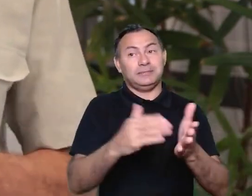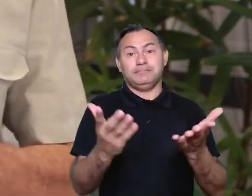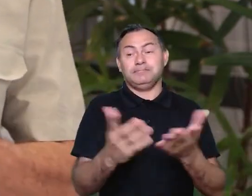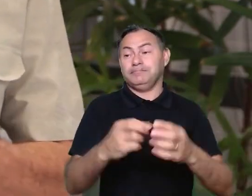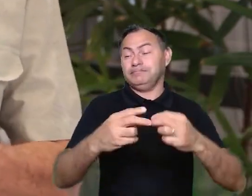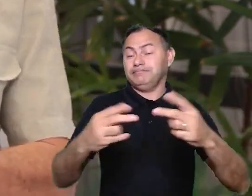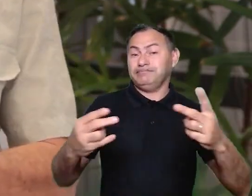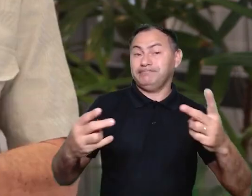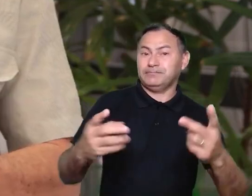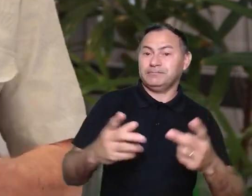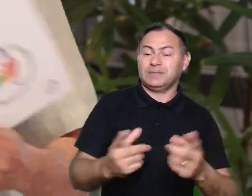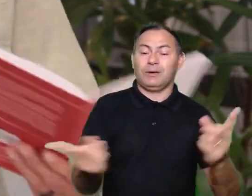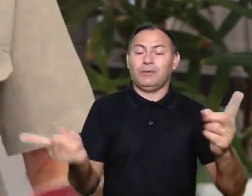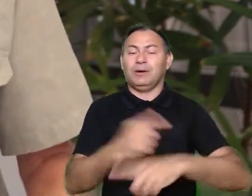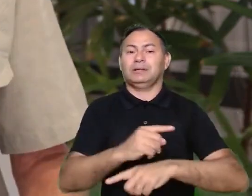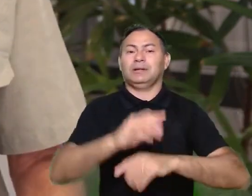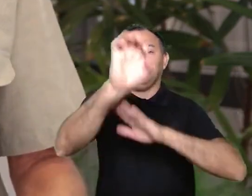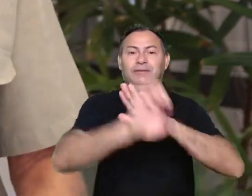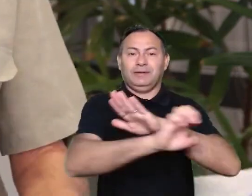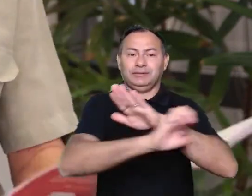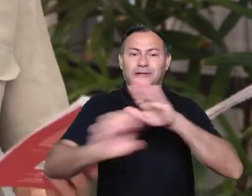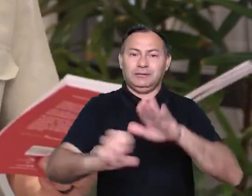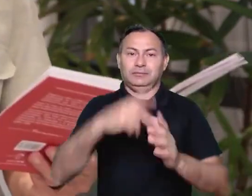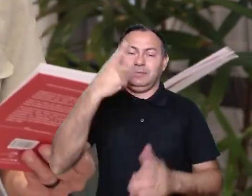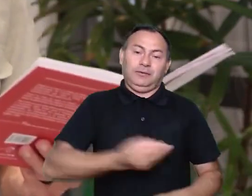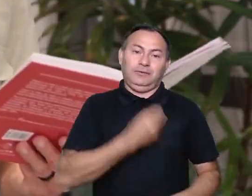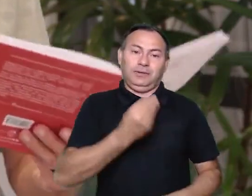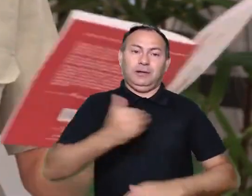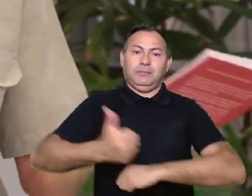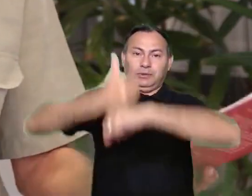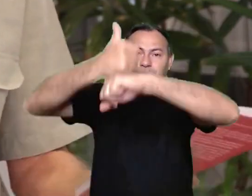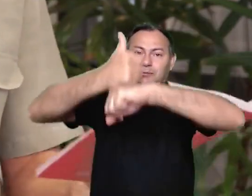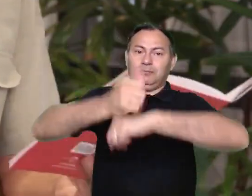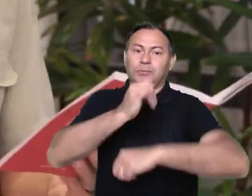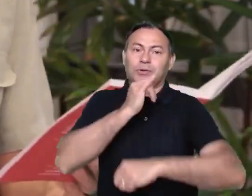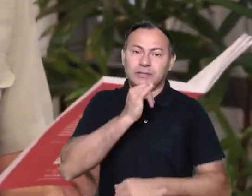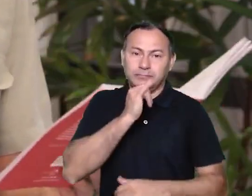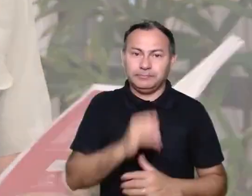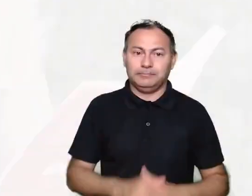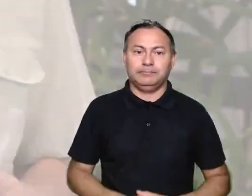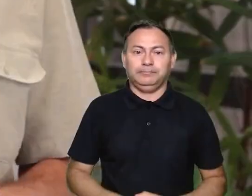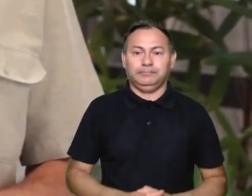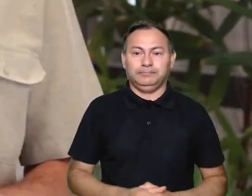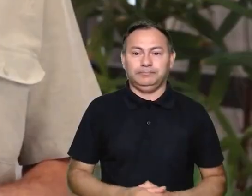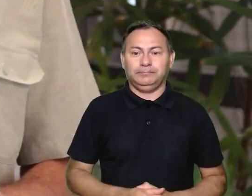até questões anti-evangélicas na sua vida profissional, por exemplo.